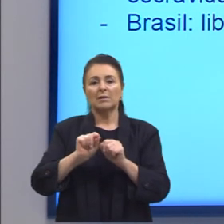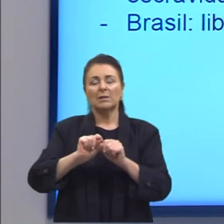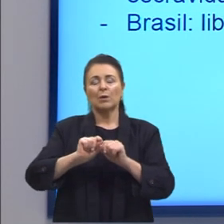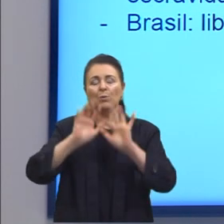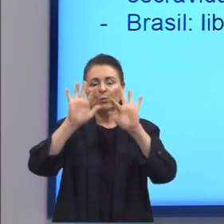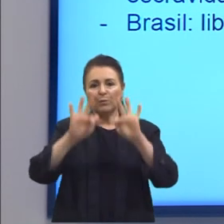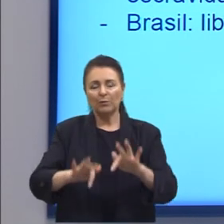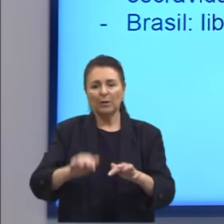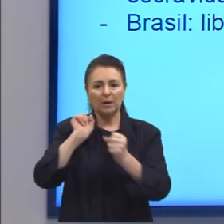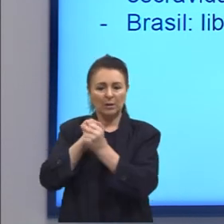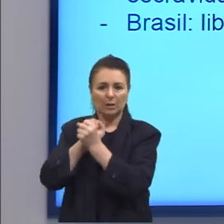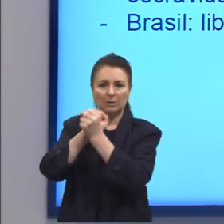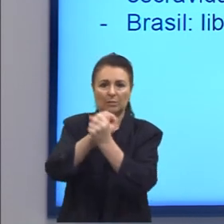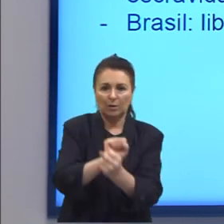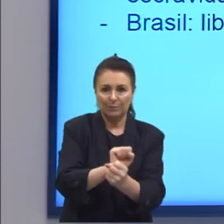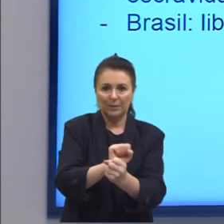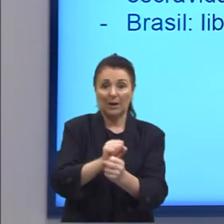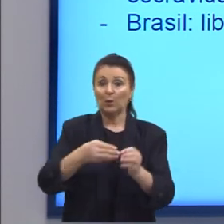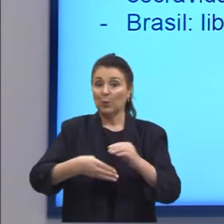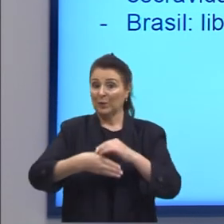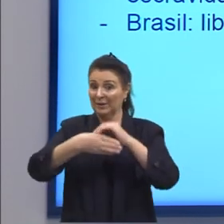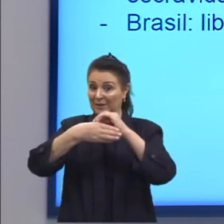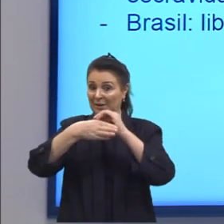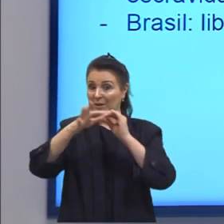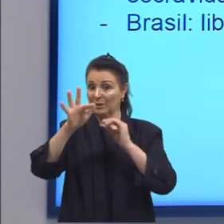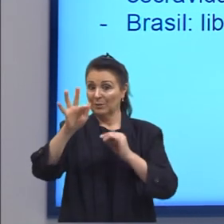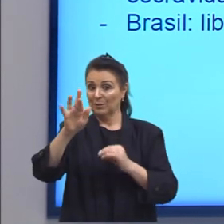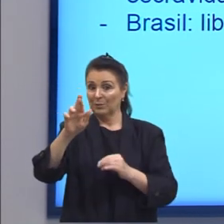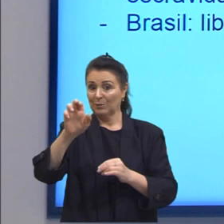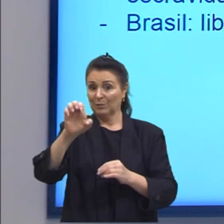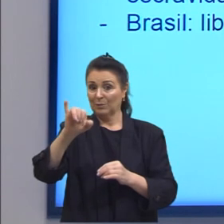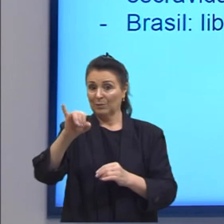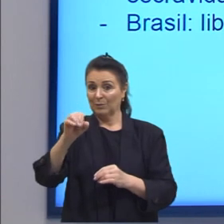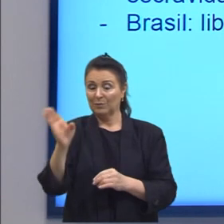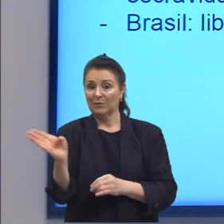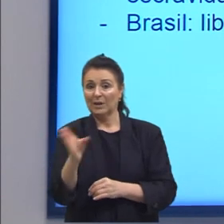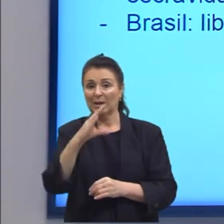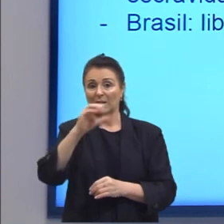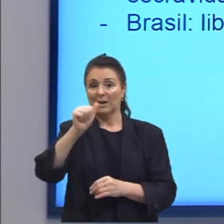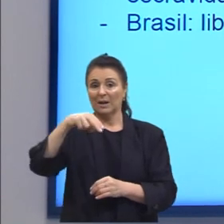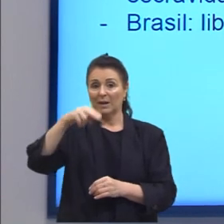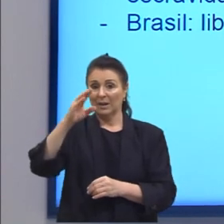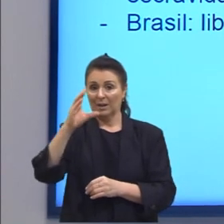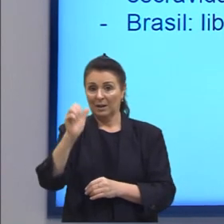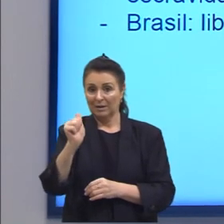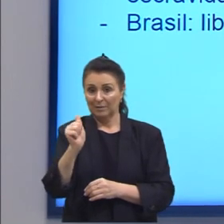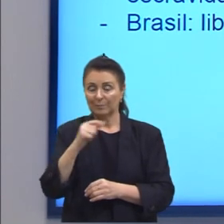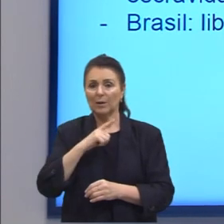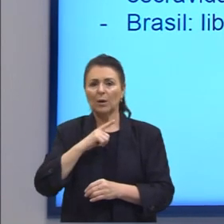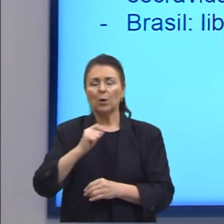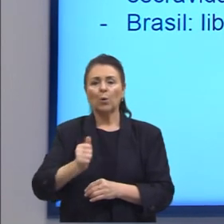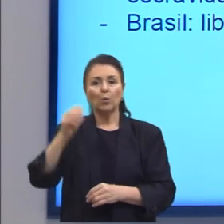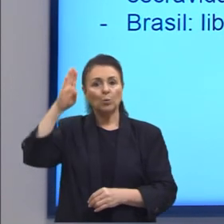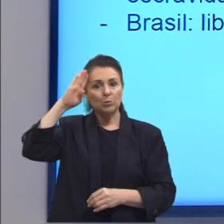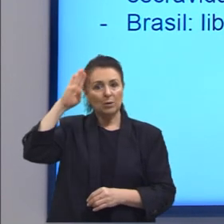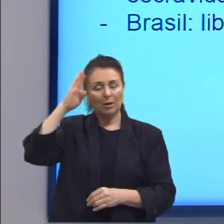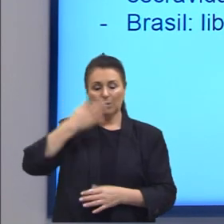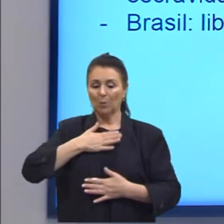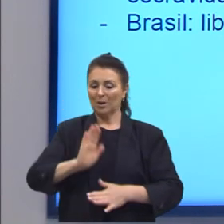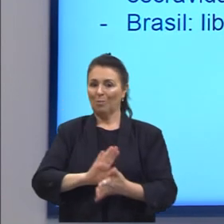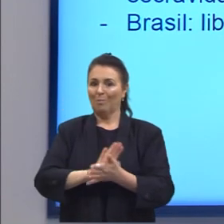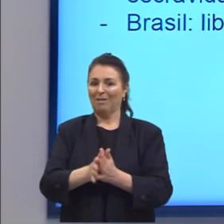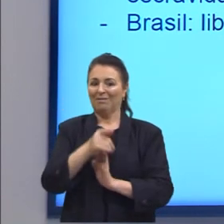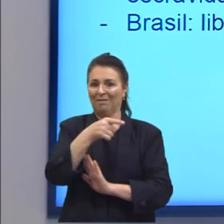imagem de um dos maiores líderes né que foi Frei Caneca o que inclusive os soldados quase se negaram a executar ele né